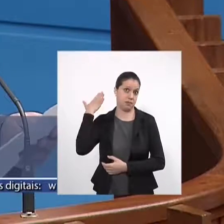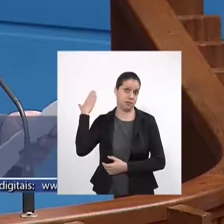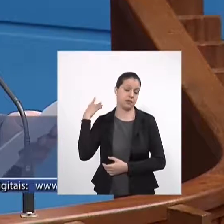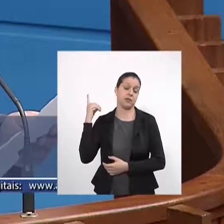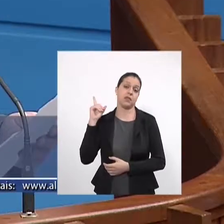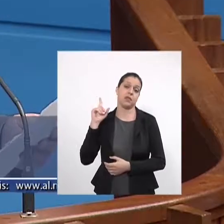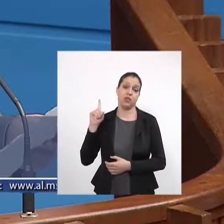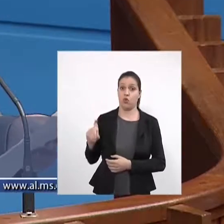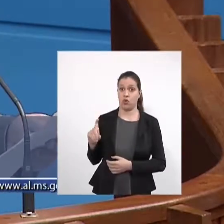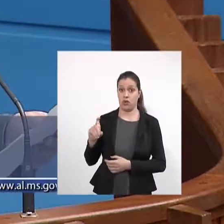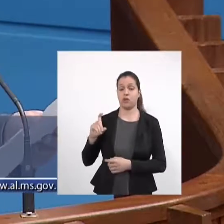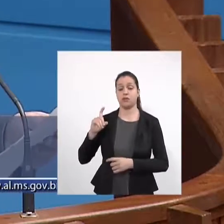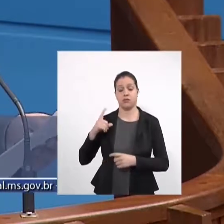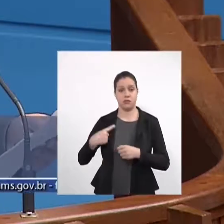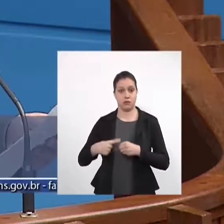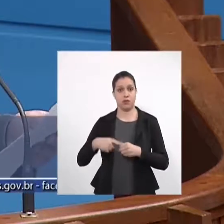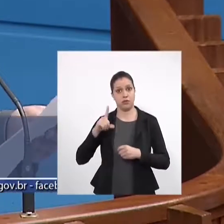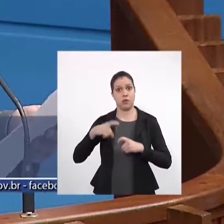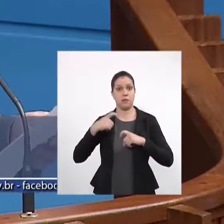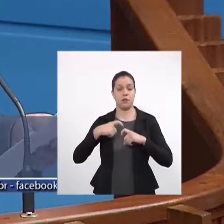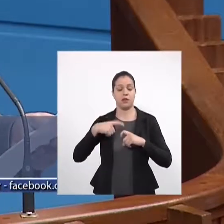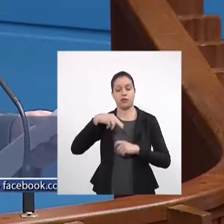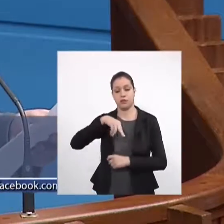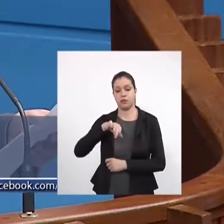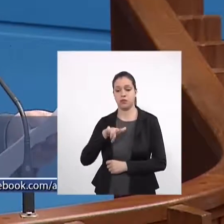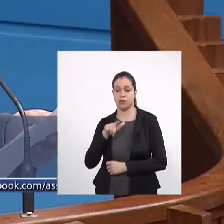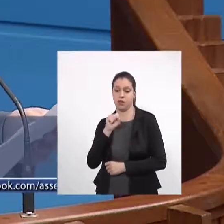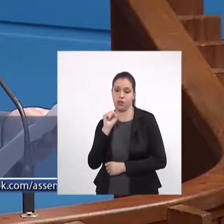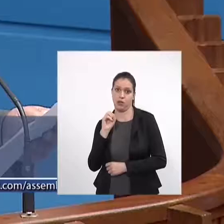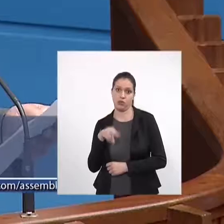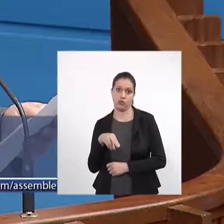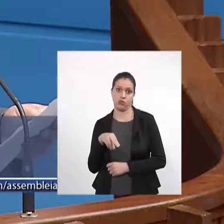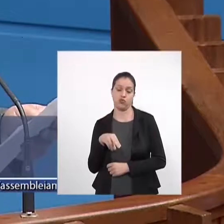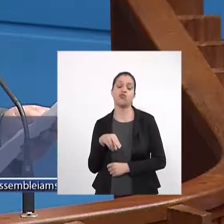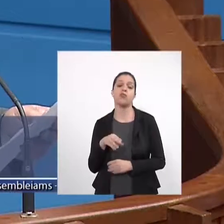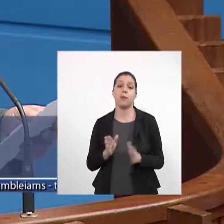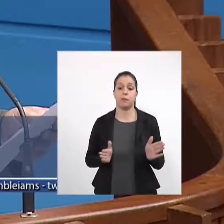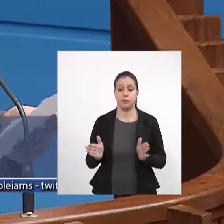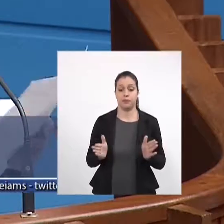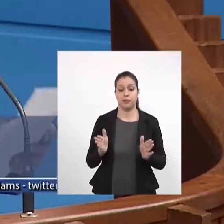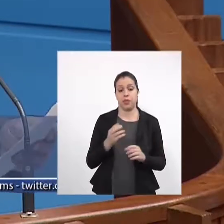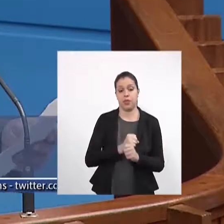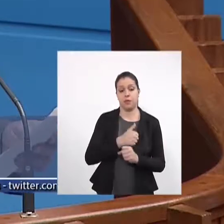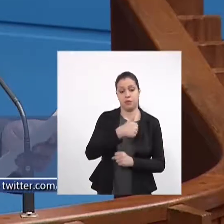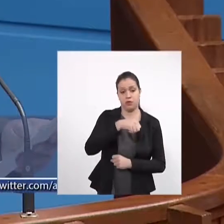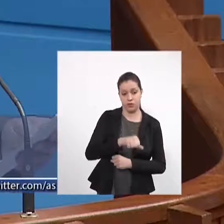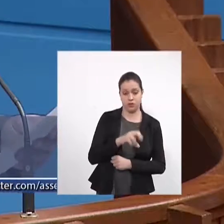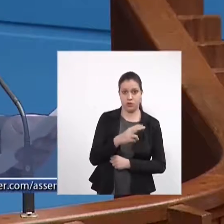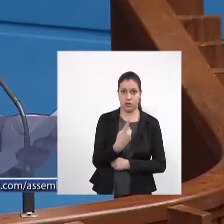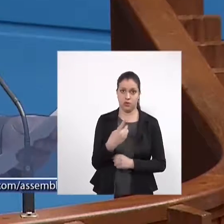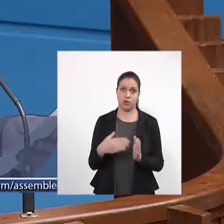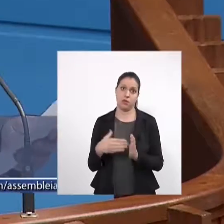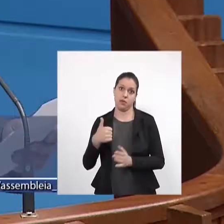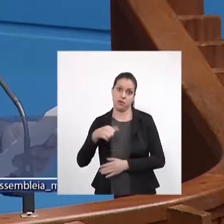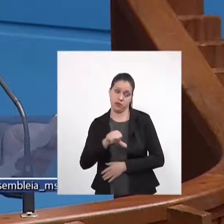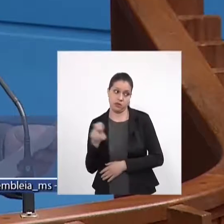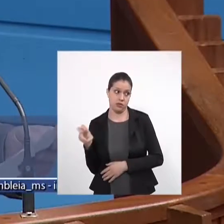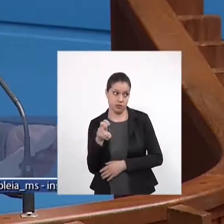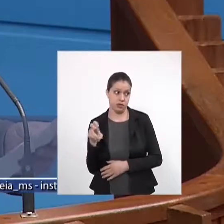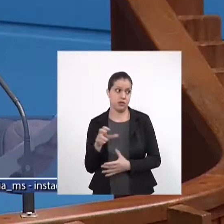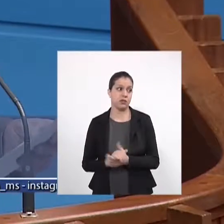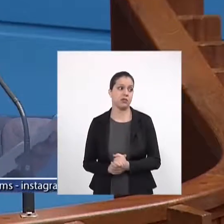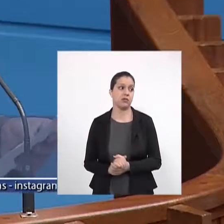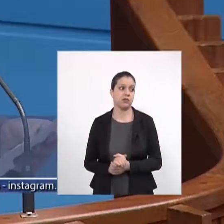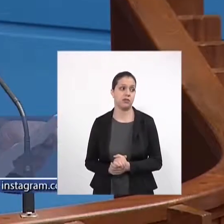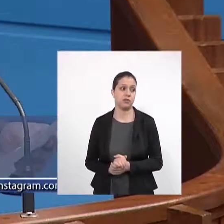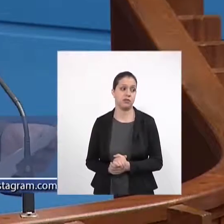de Araújo, que administrou de 1951 a 1955 e foi determinante personagem na criação do